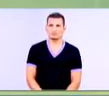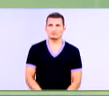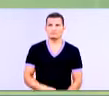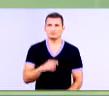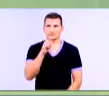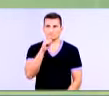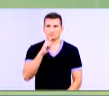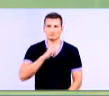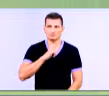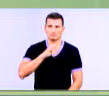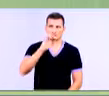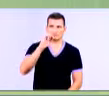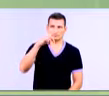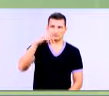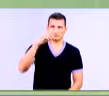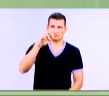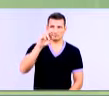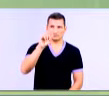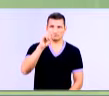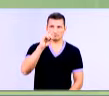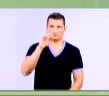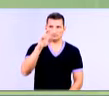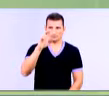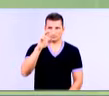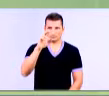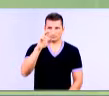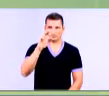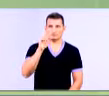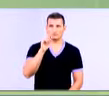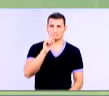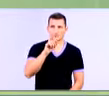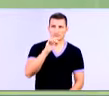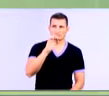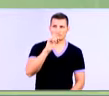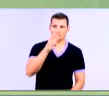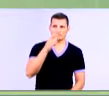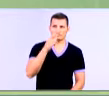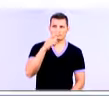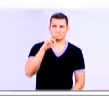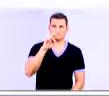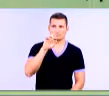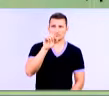operador e aqui nós temos a expressão aritmética.